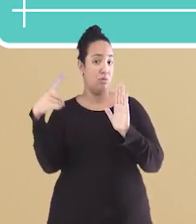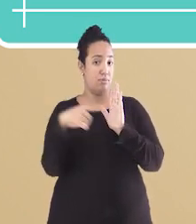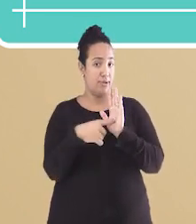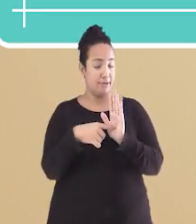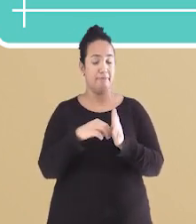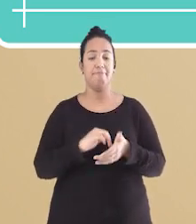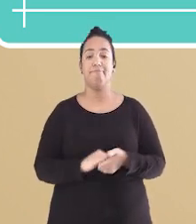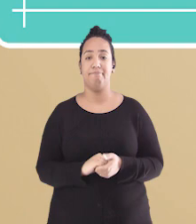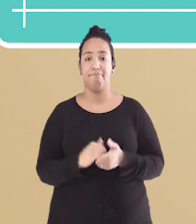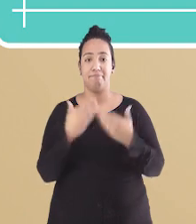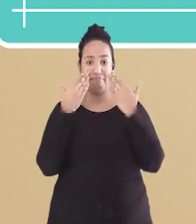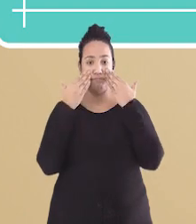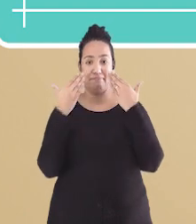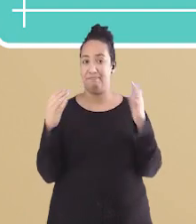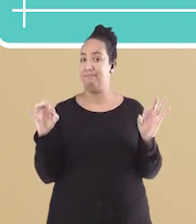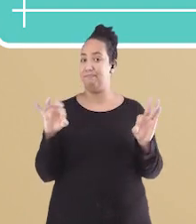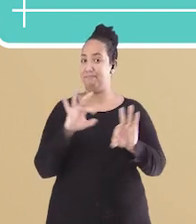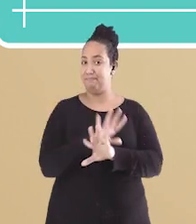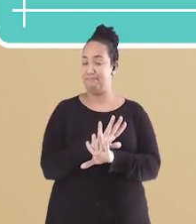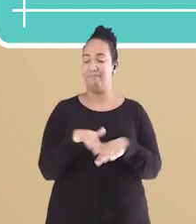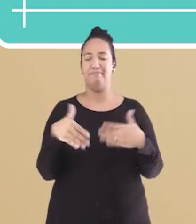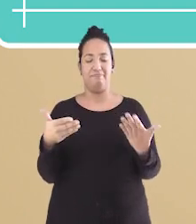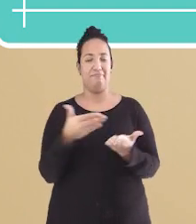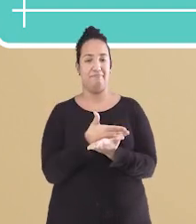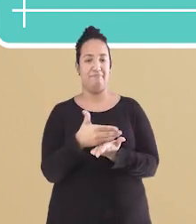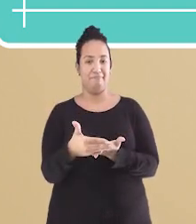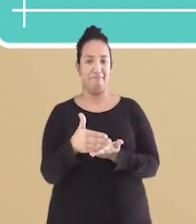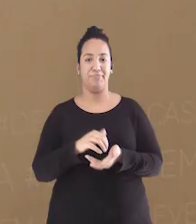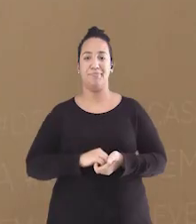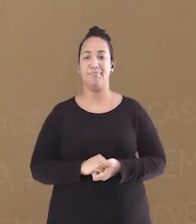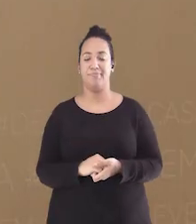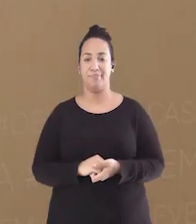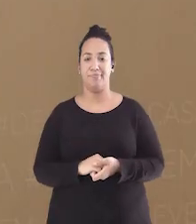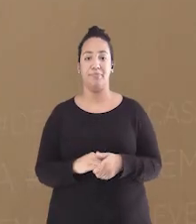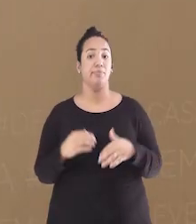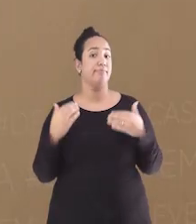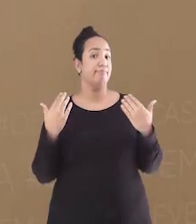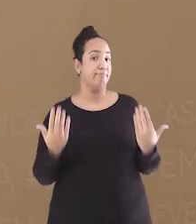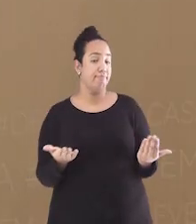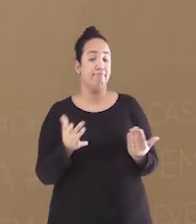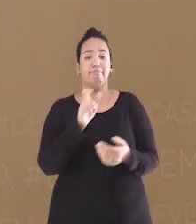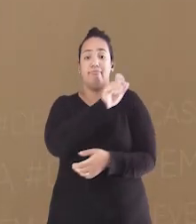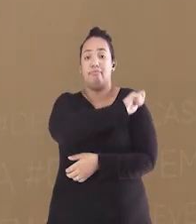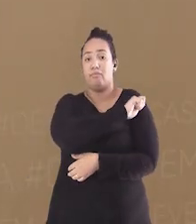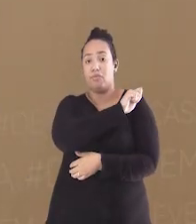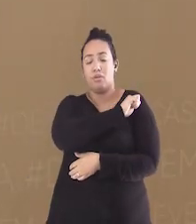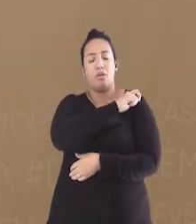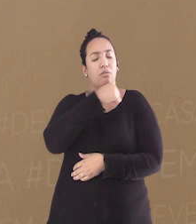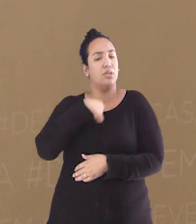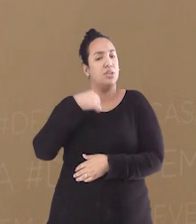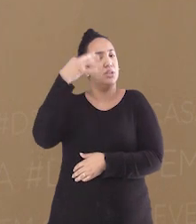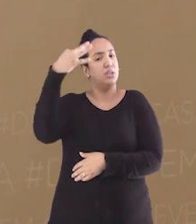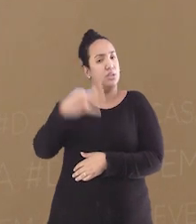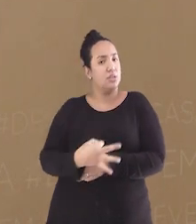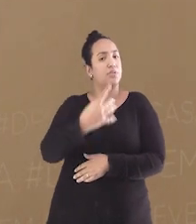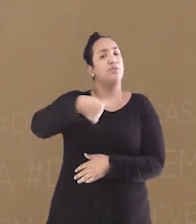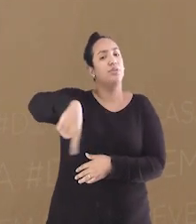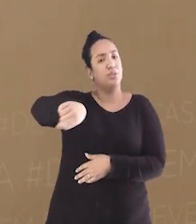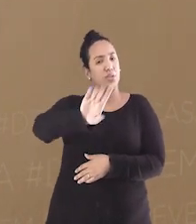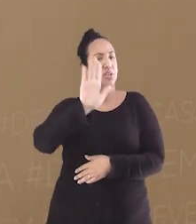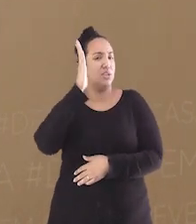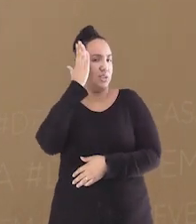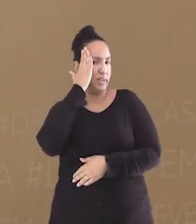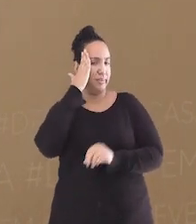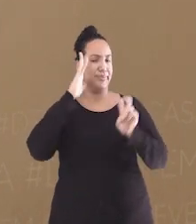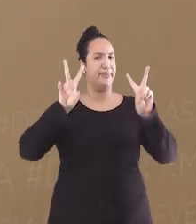onomatopeia. Apresentações feitas? Vamos à aula! Bem, estudante, tenho certeza que você já sabe